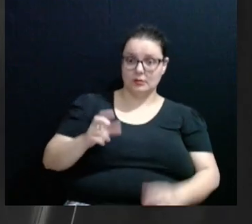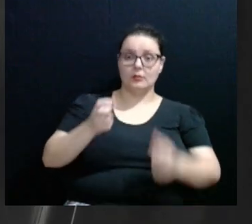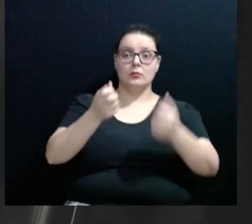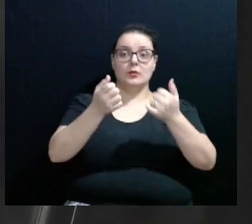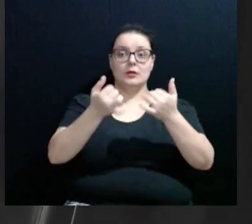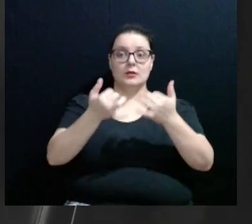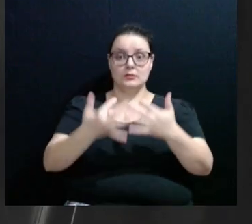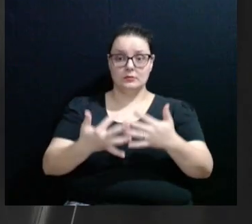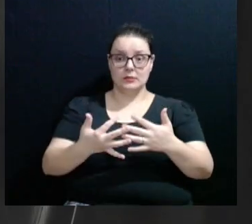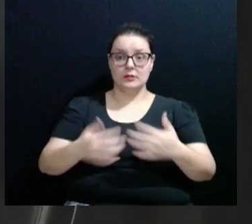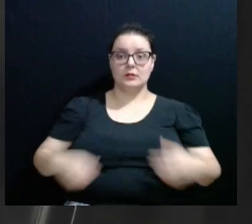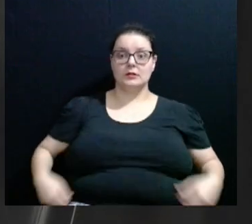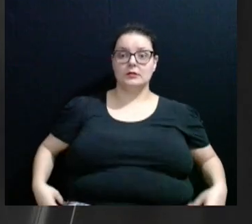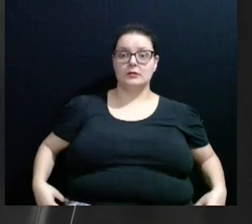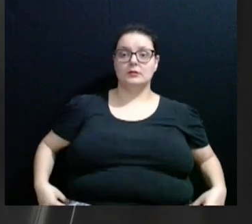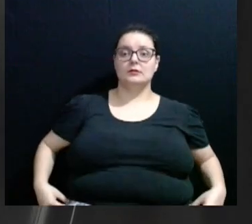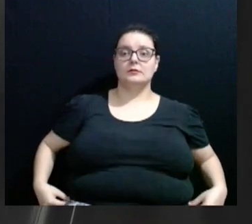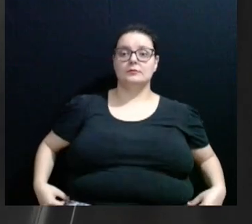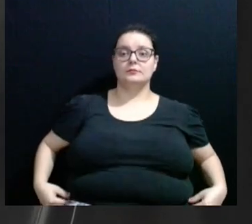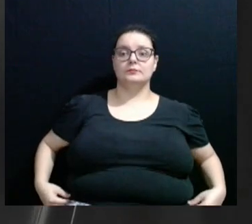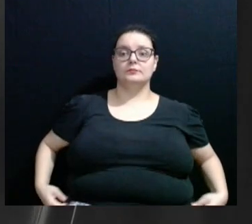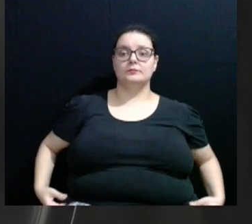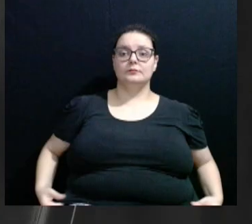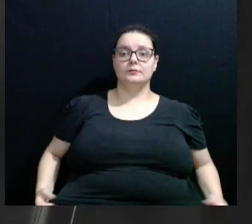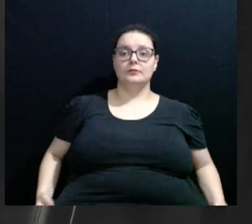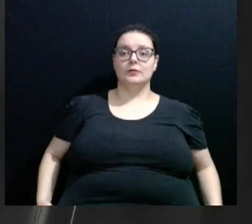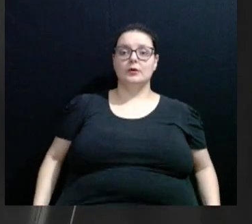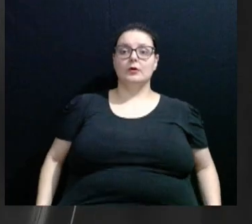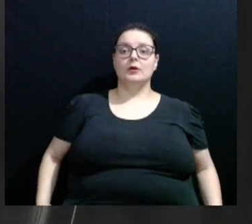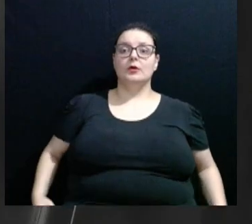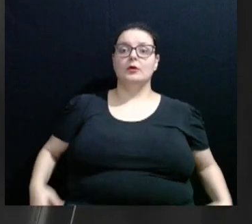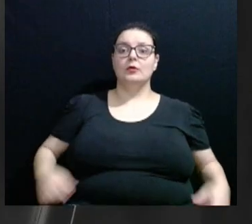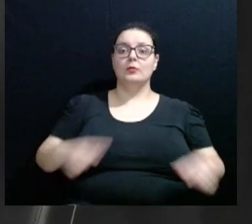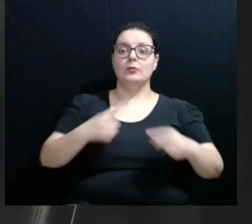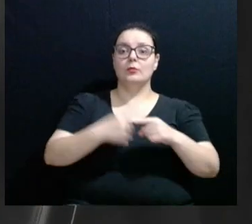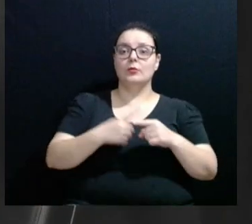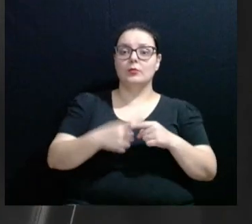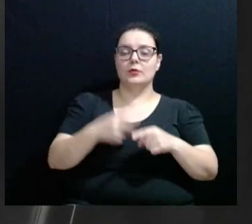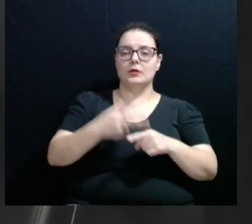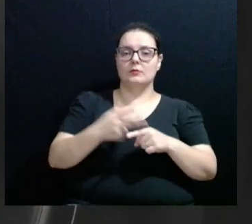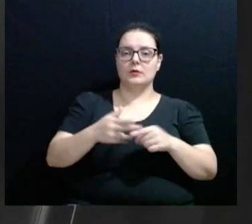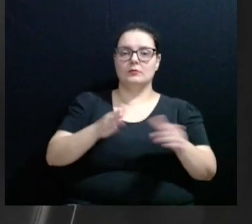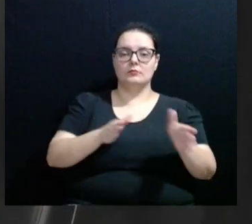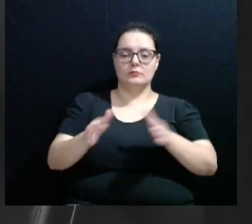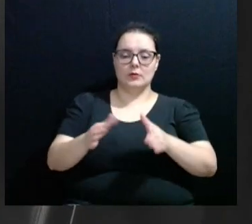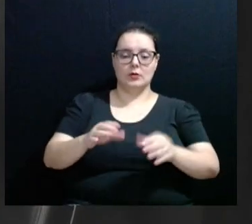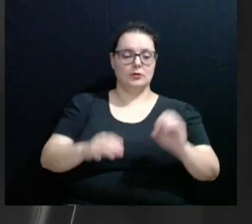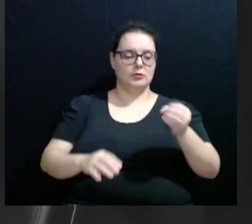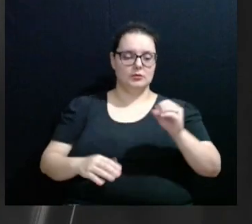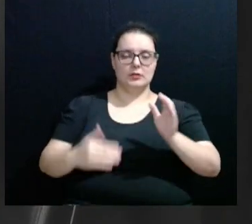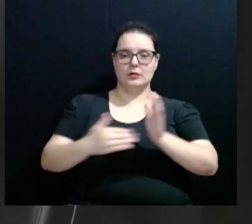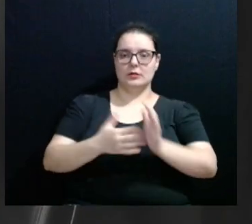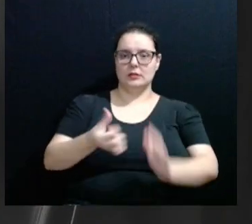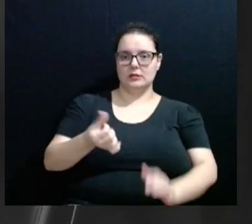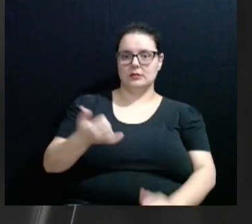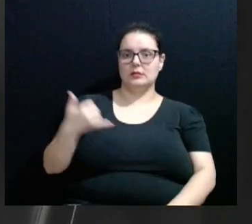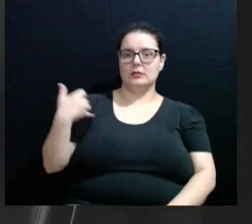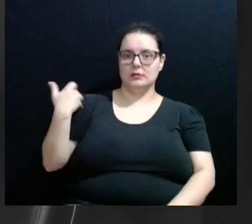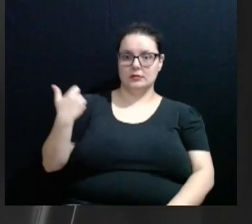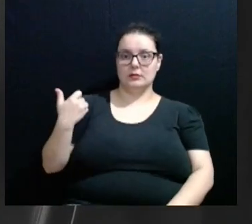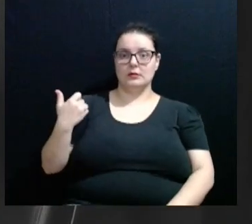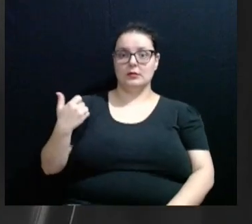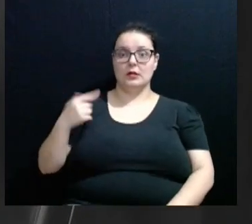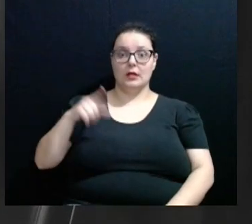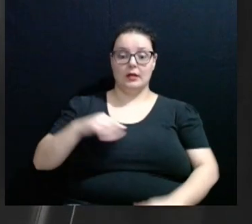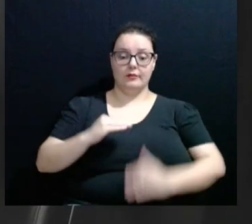explicação por que existe esse recorte. Então, dos 0 aos 6 anos é onde é formado 80% do cérebro. E